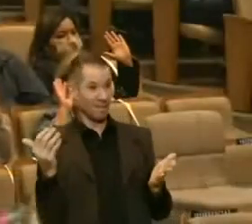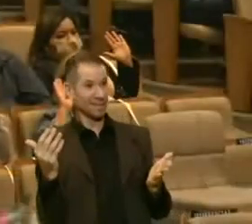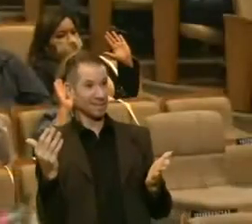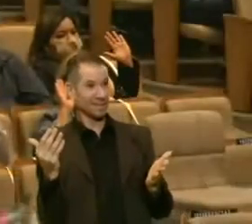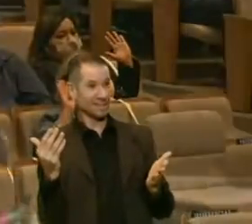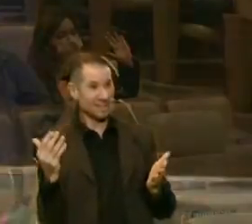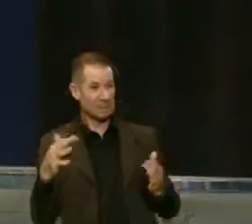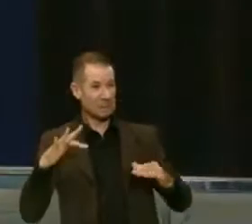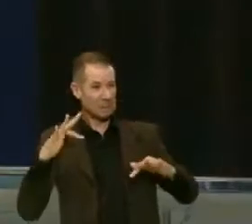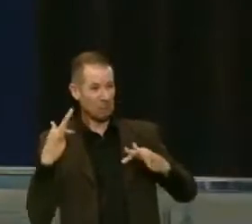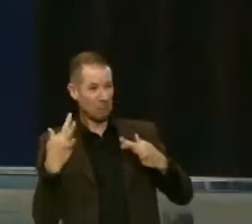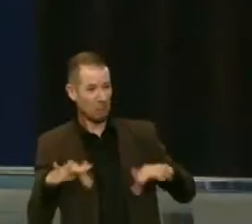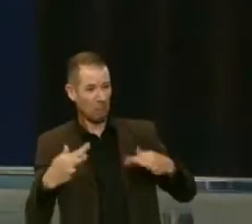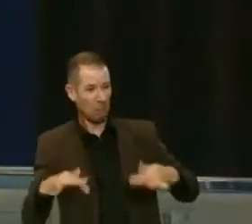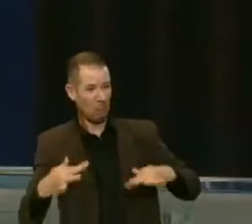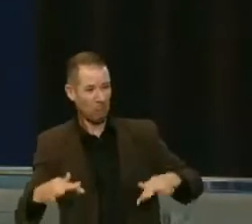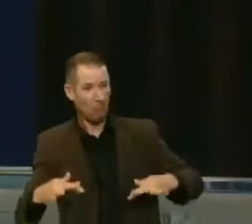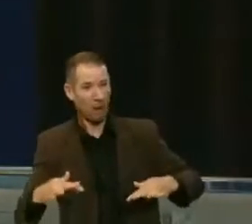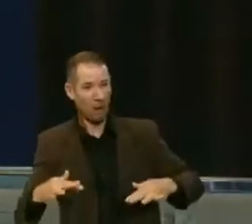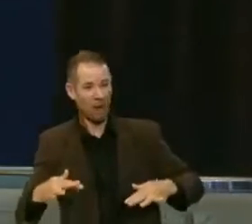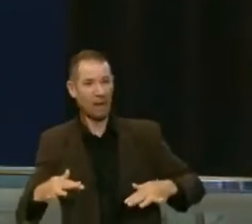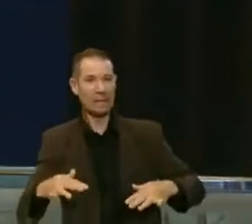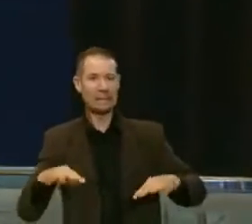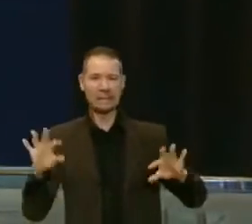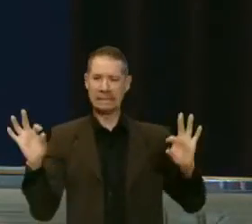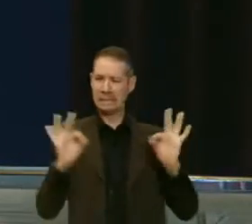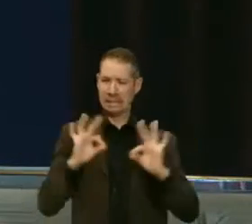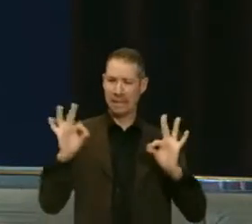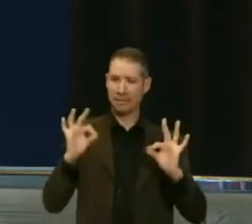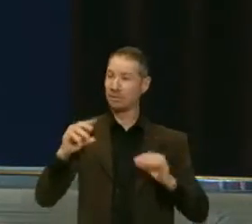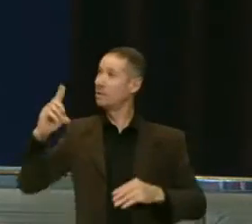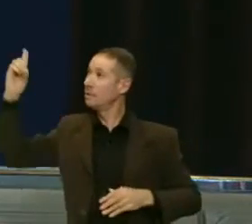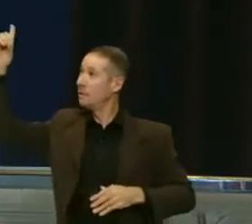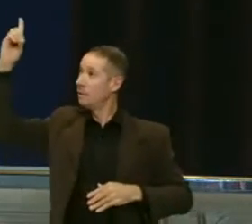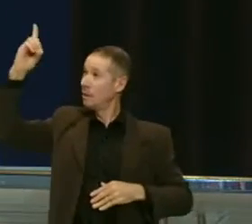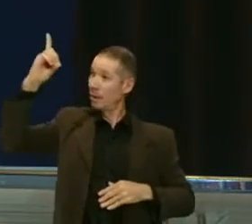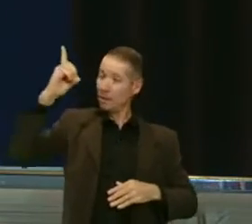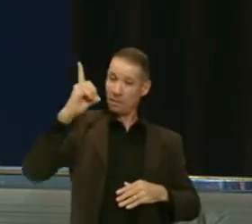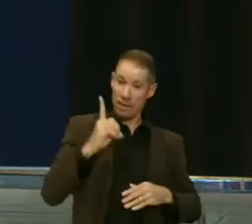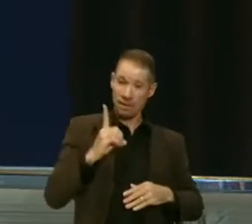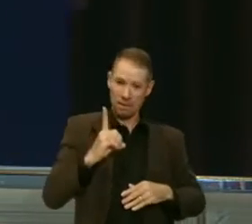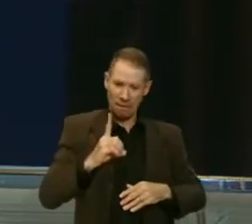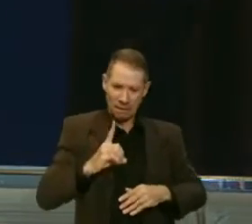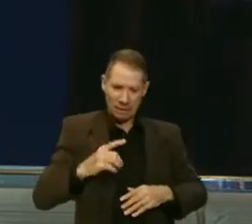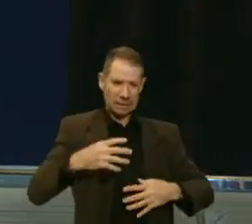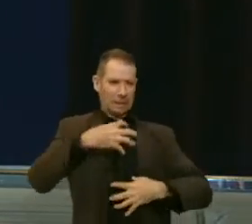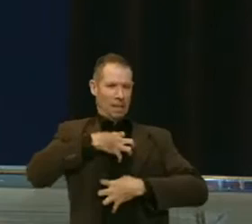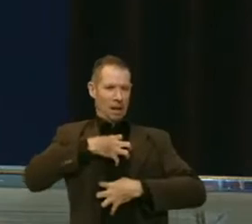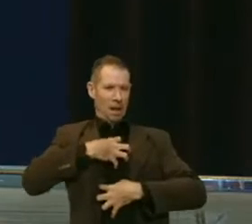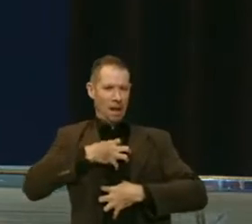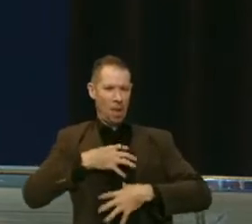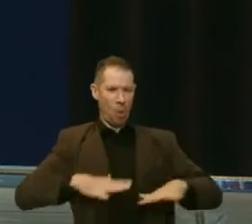da tua dor. O Deus terrível e todo-poderoso veio e fez o chão tremer.